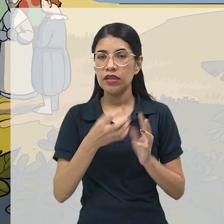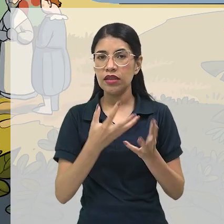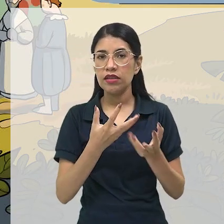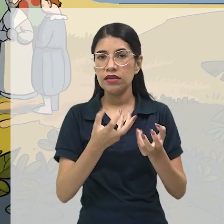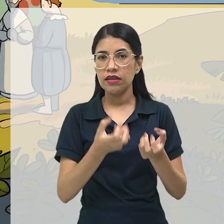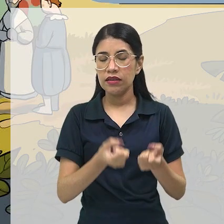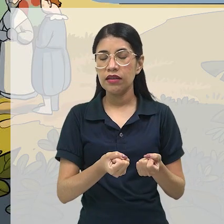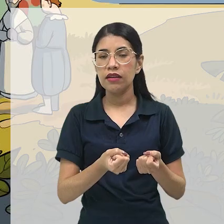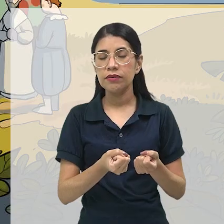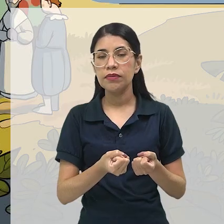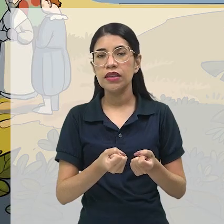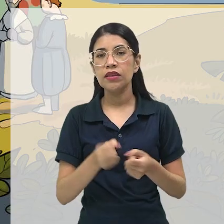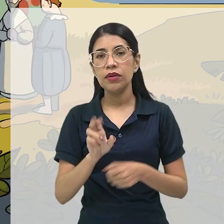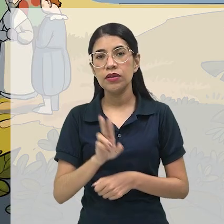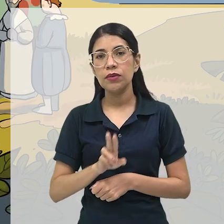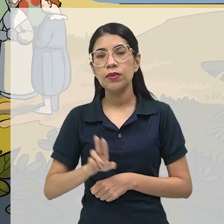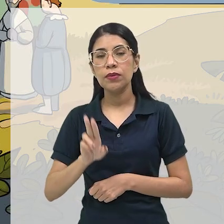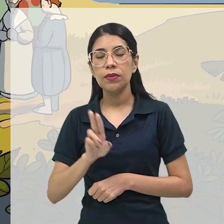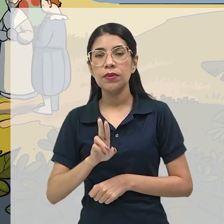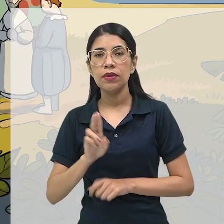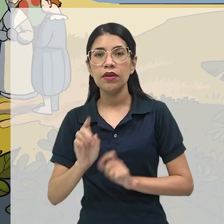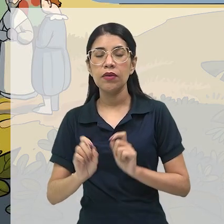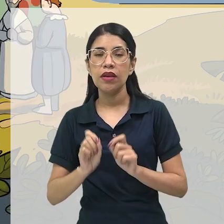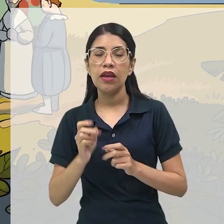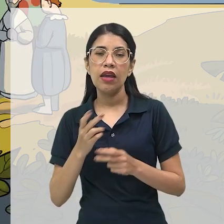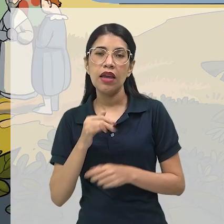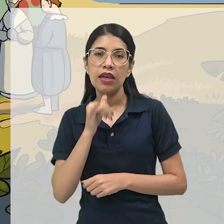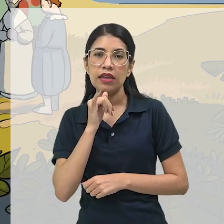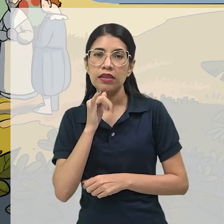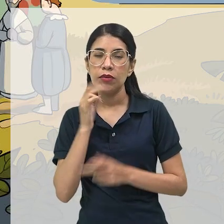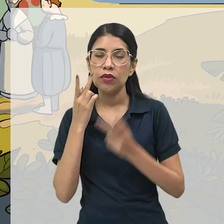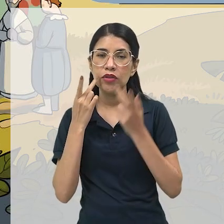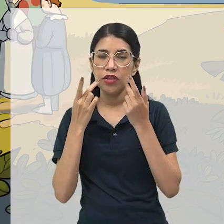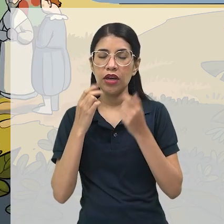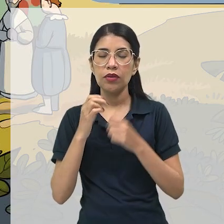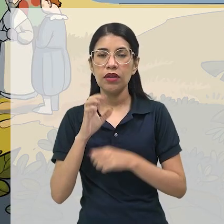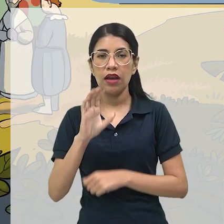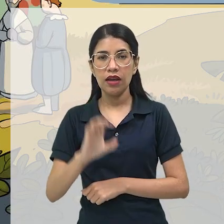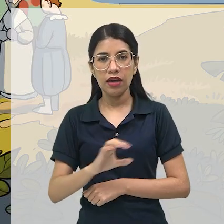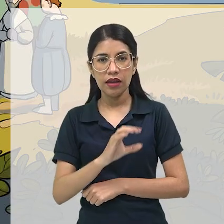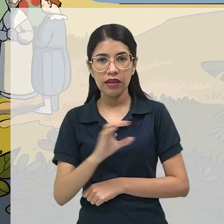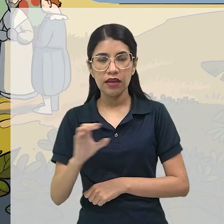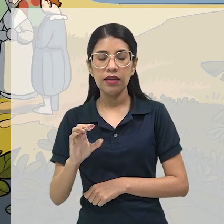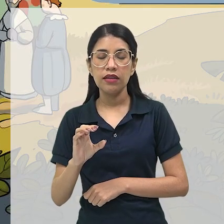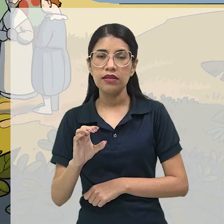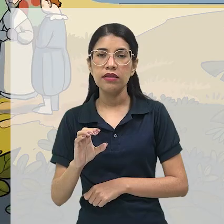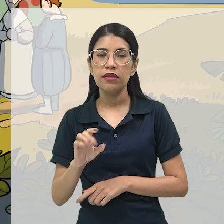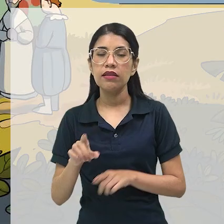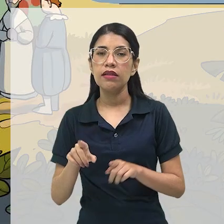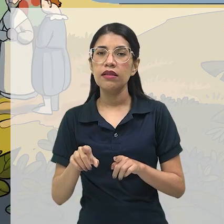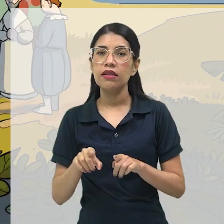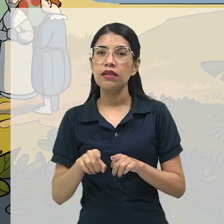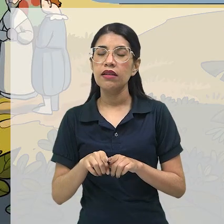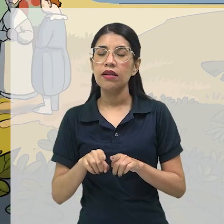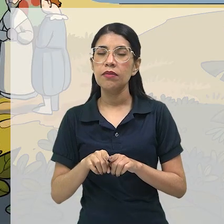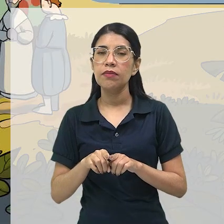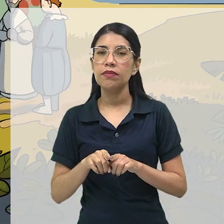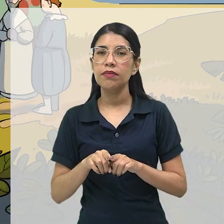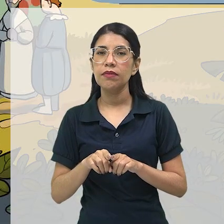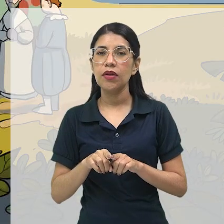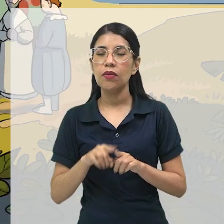Então, eles utilizaram o teatro de catequese, por exemplo, a ação cênica, com a intenção